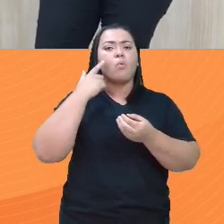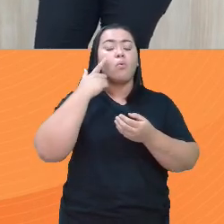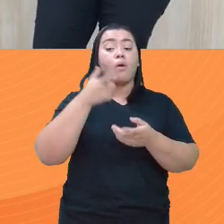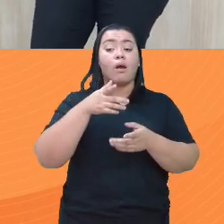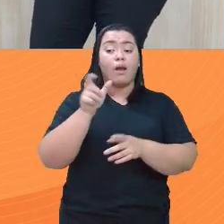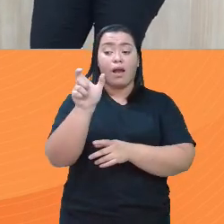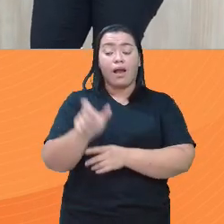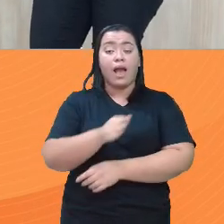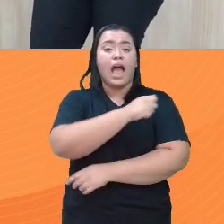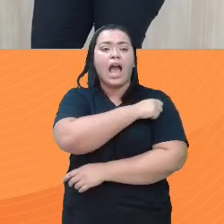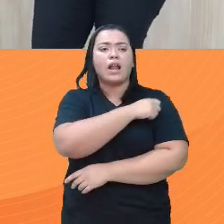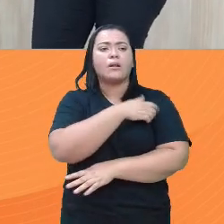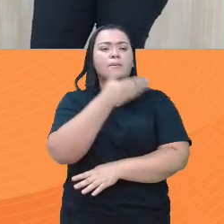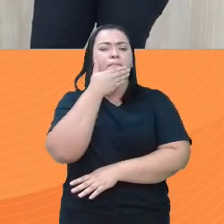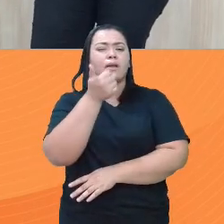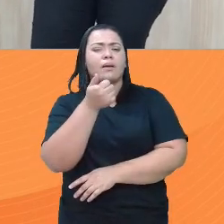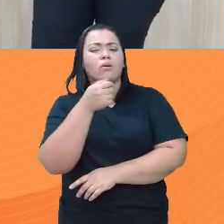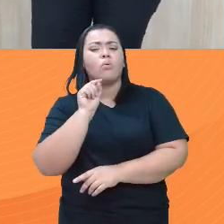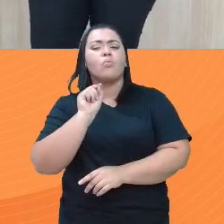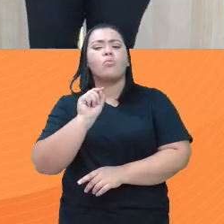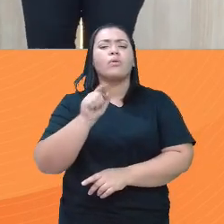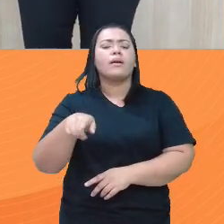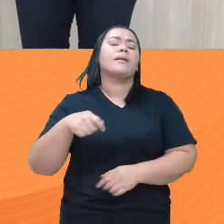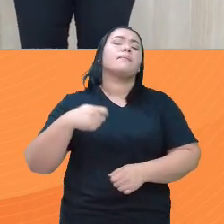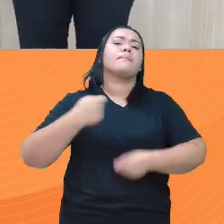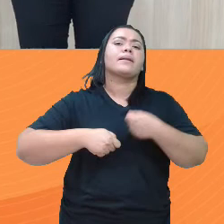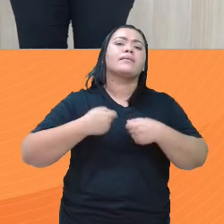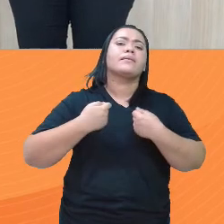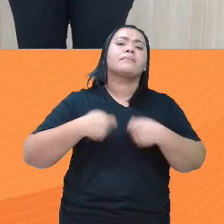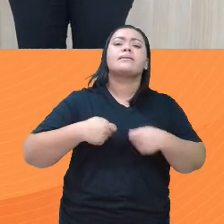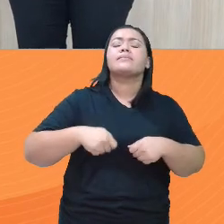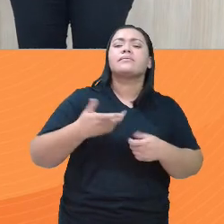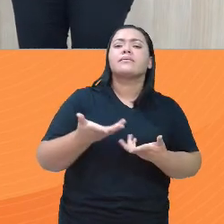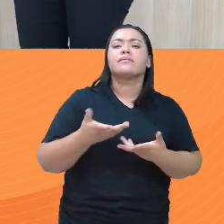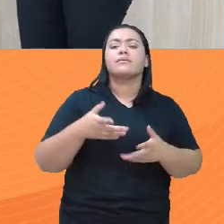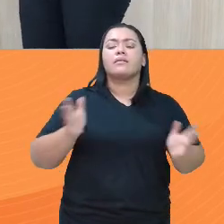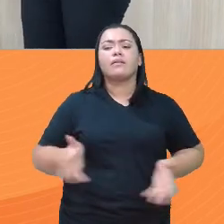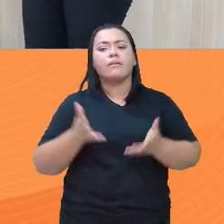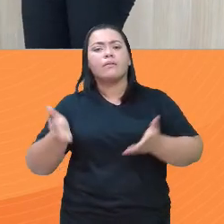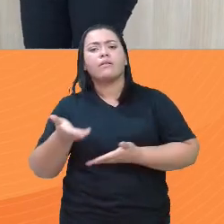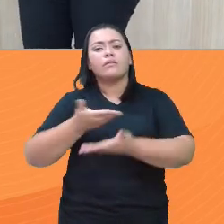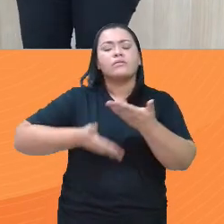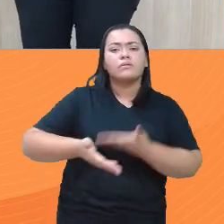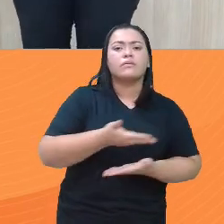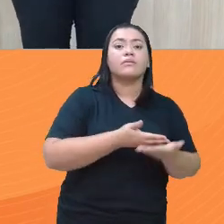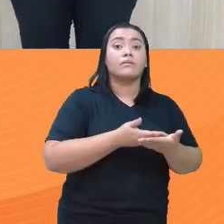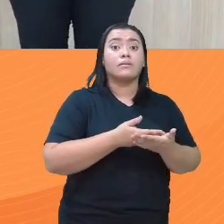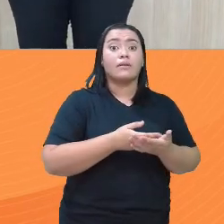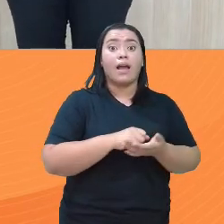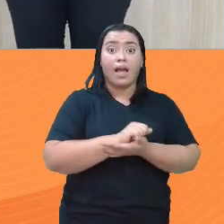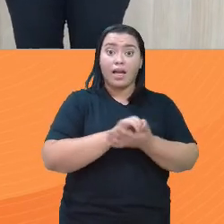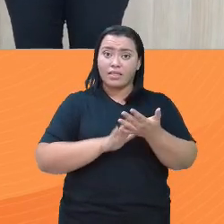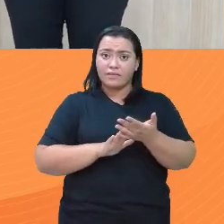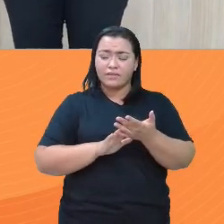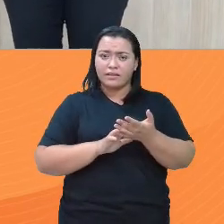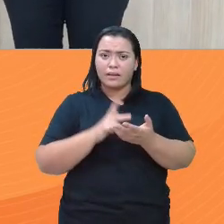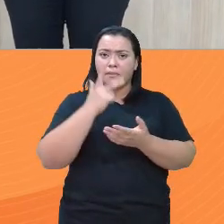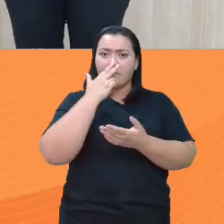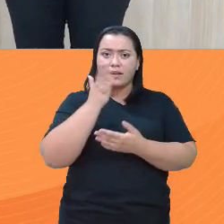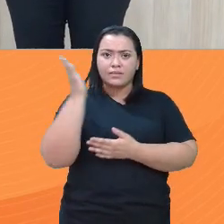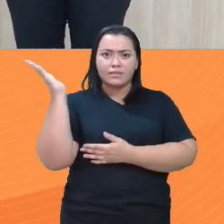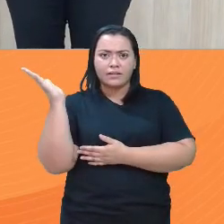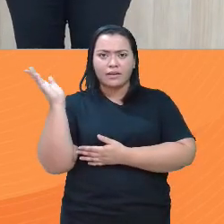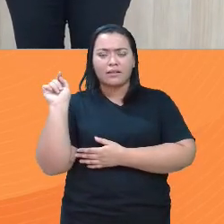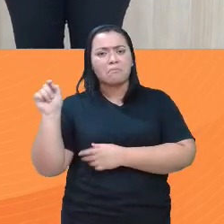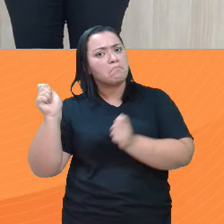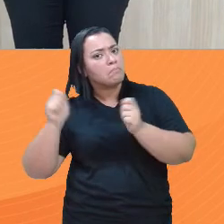estudante, né? O que é que ele precisa para se envolver, para se engajar? Uma atividade como essa, por exemplo, vai dar certo, né? Ele